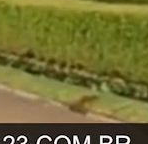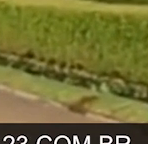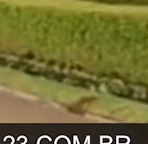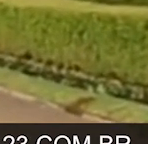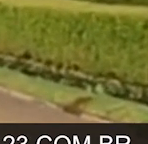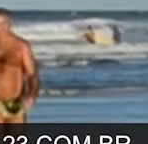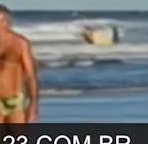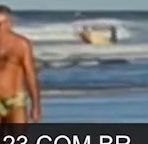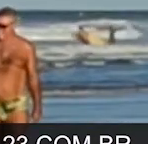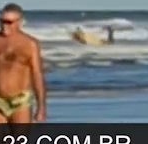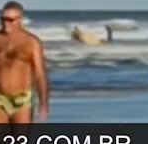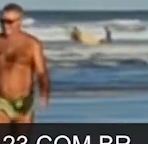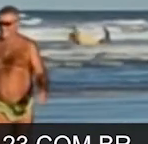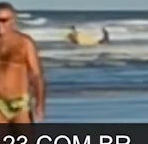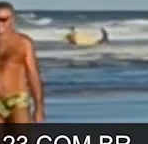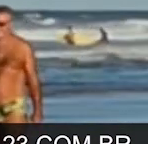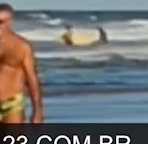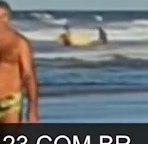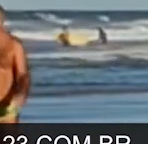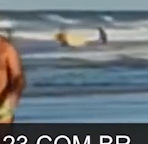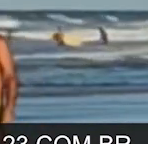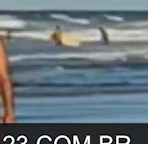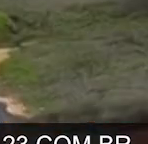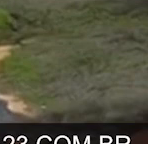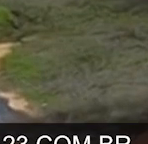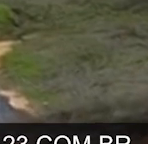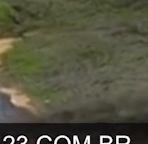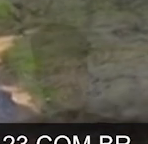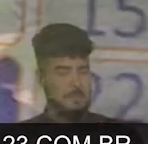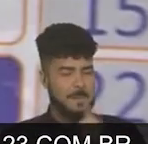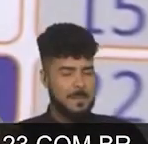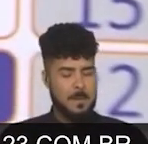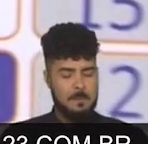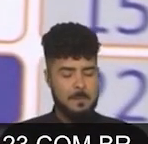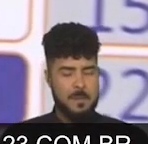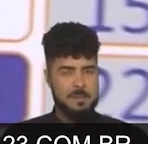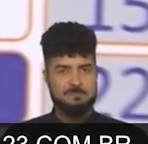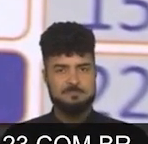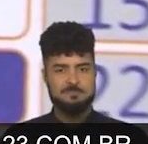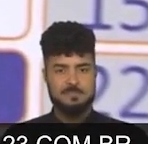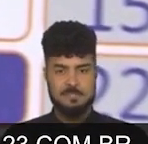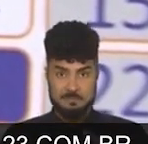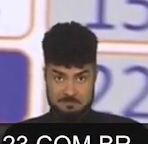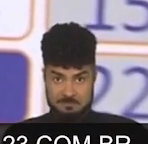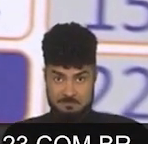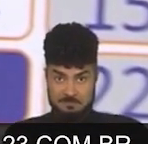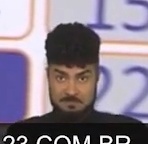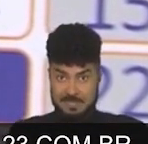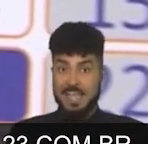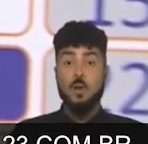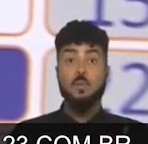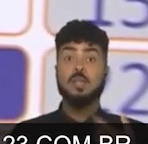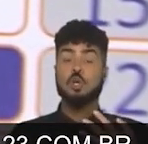bilhões de reais, movimentar bilhões de reais em negócios. Vamos ver. Segundo o calendário oficial, serão